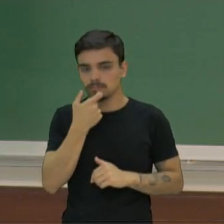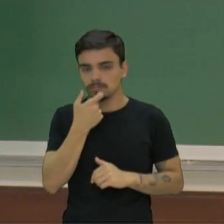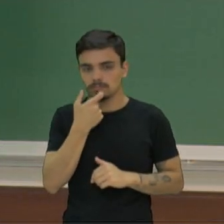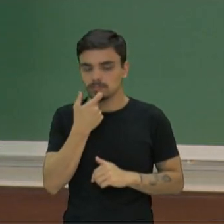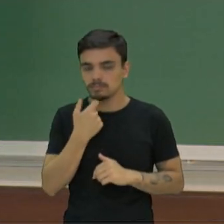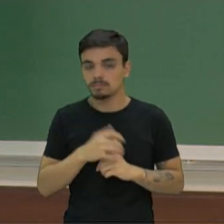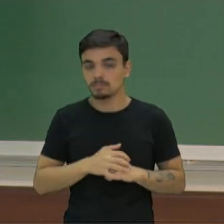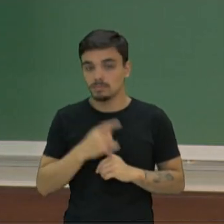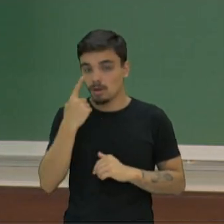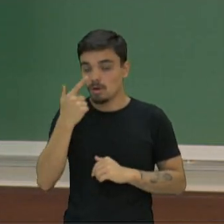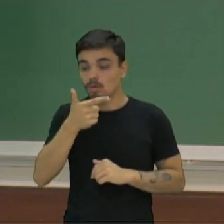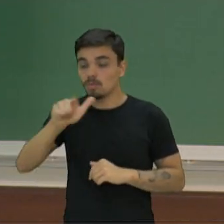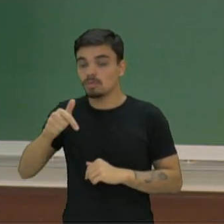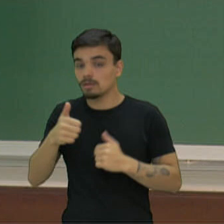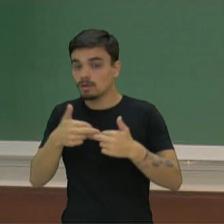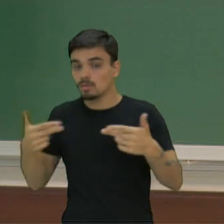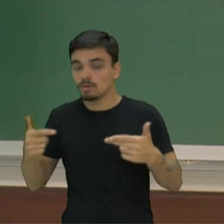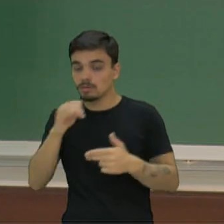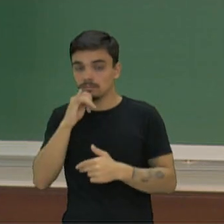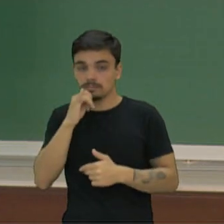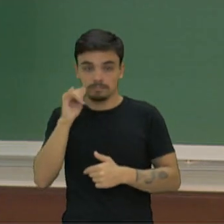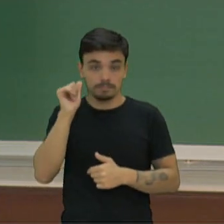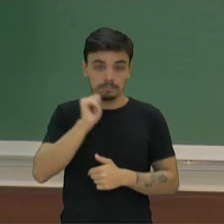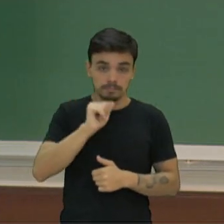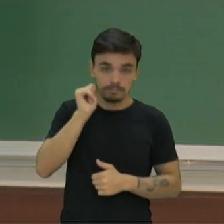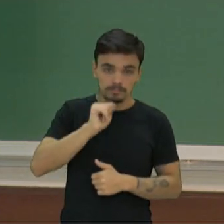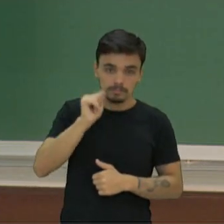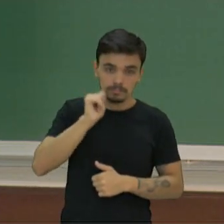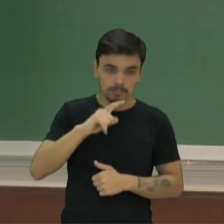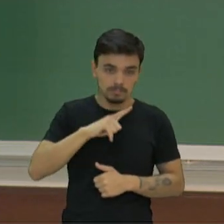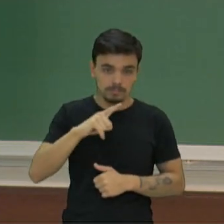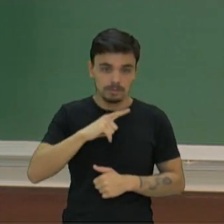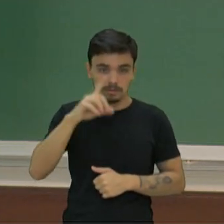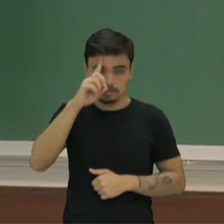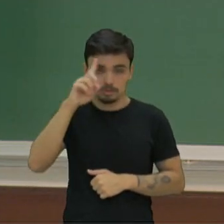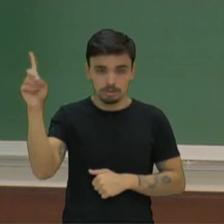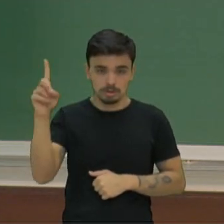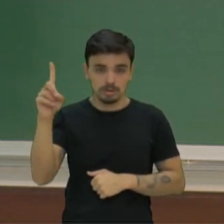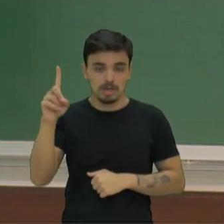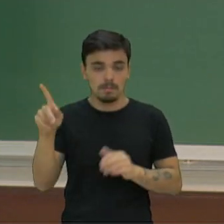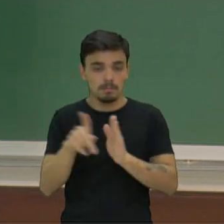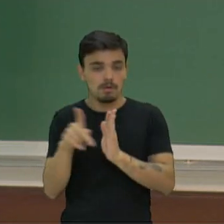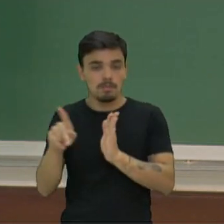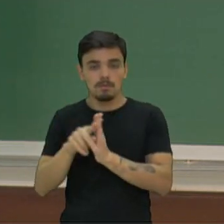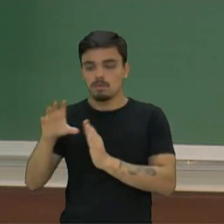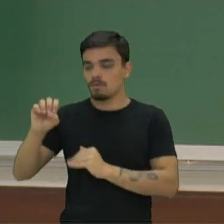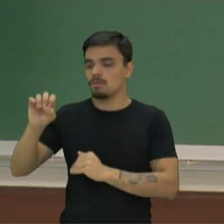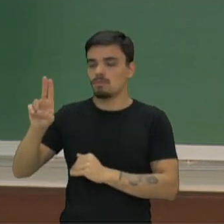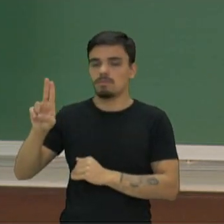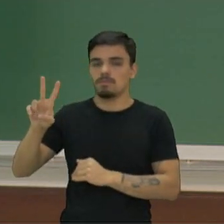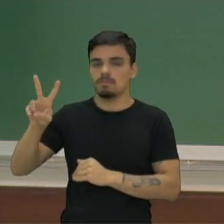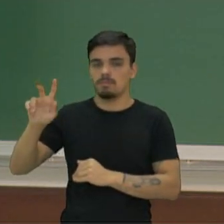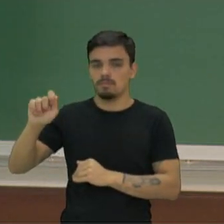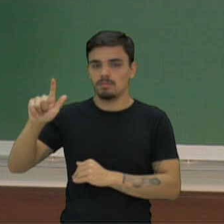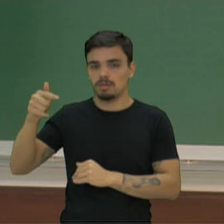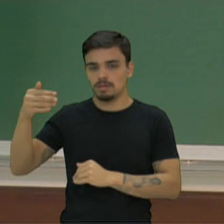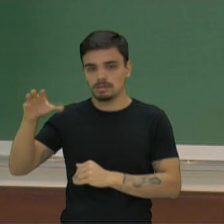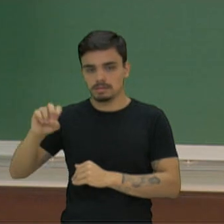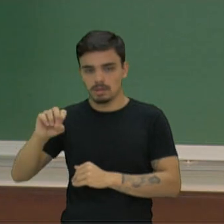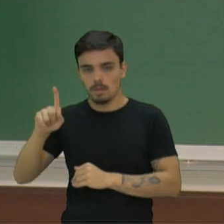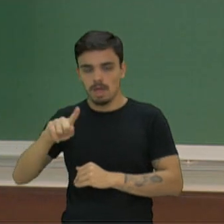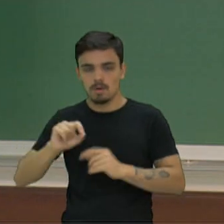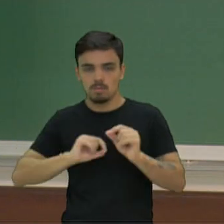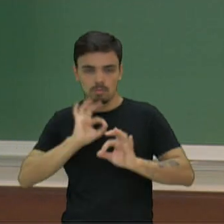coisa, gente, a menina quando ela está no seu dia fértil, no dia da ovulação em si, que a ação